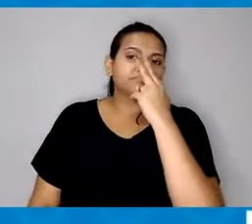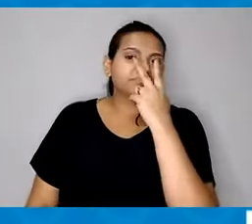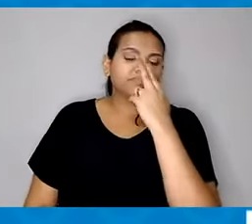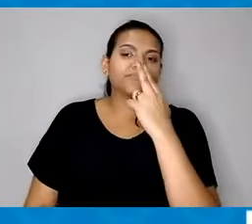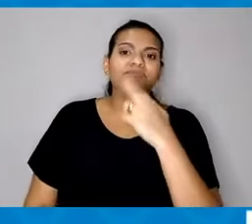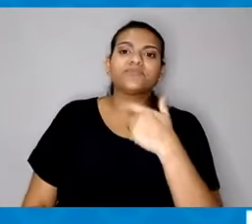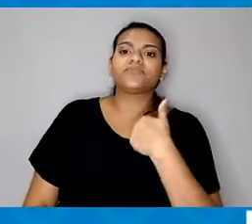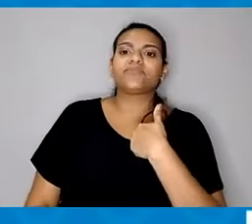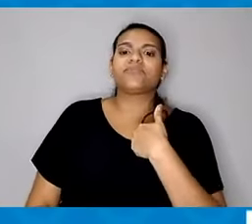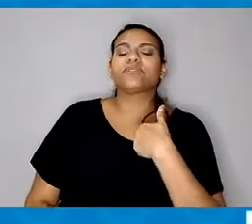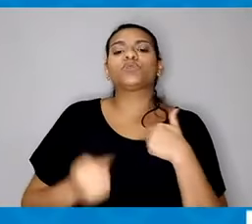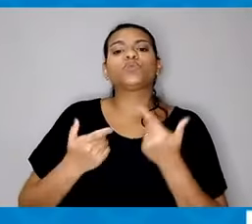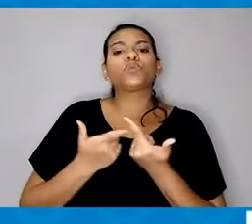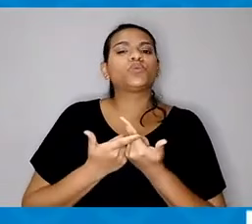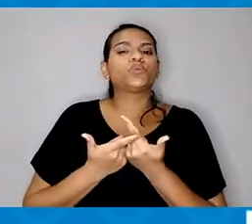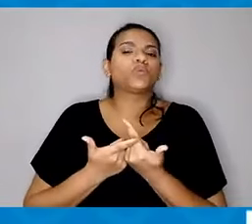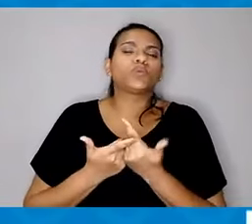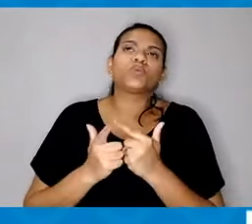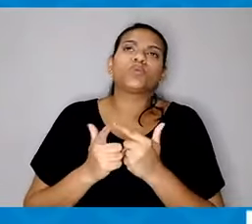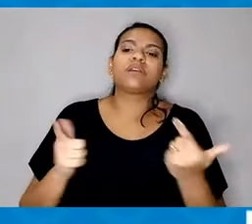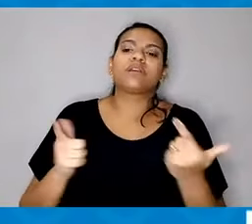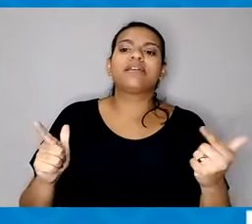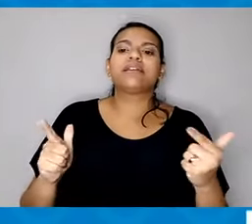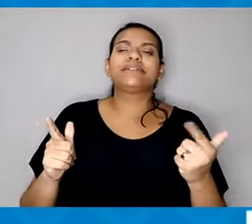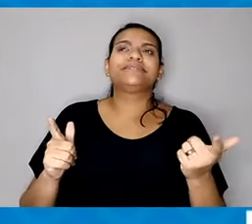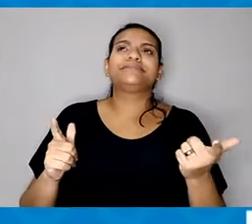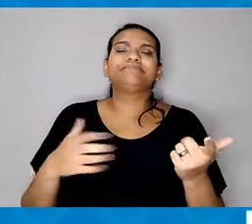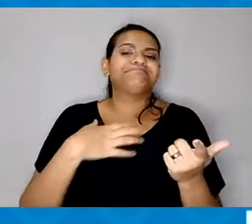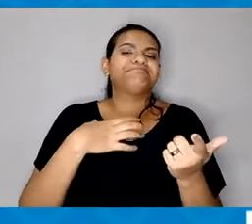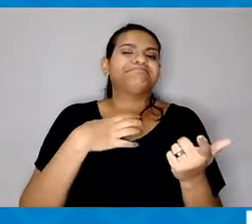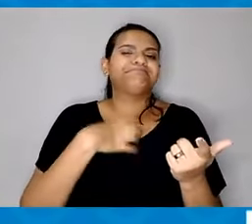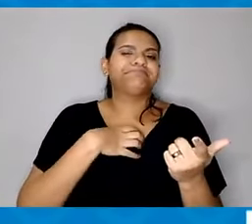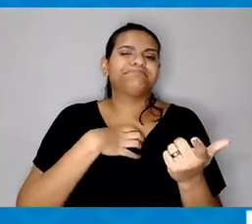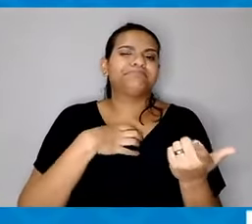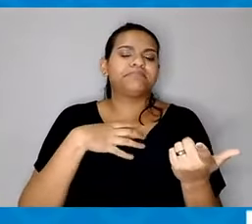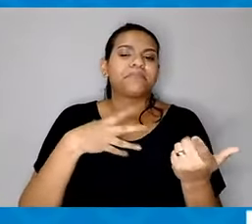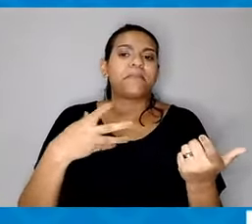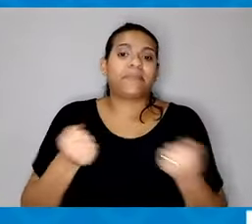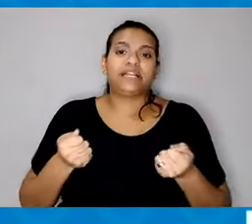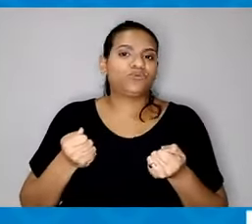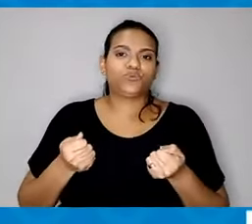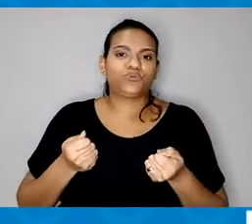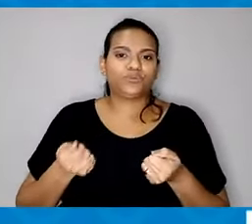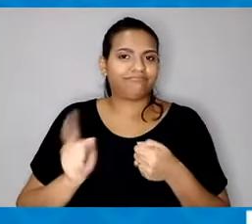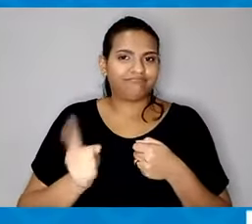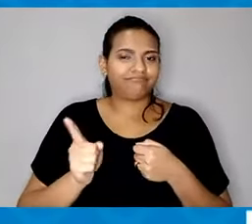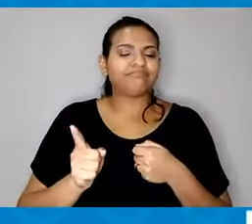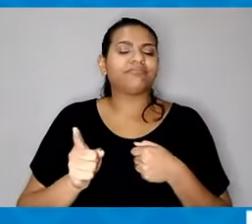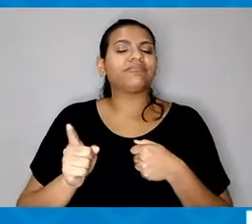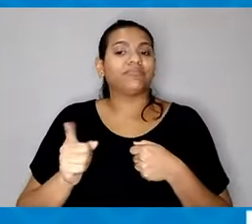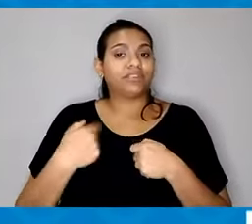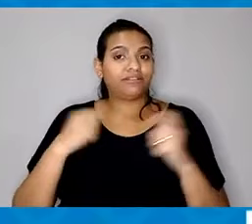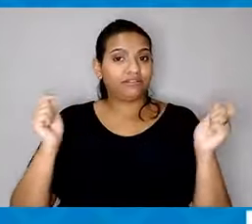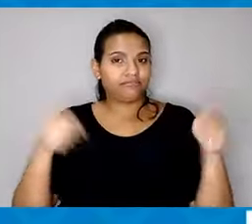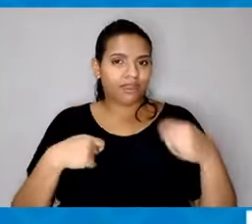das amarras da concretude do mundo. Então, eu posso criar